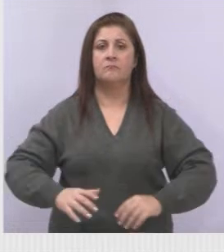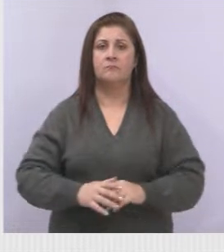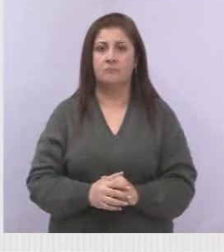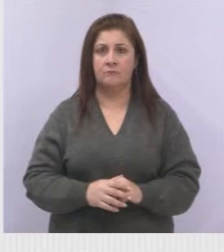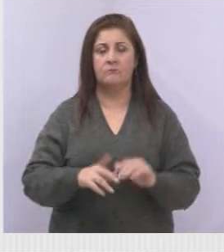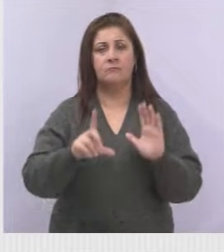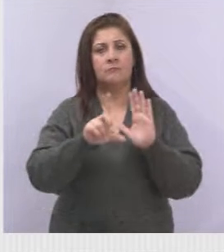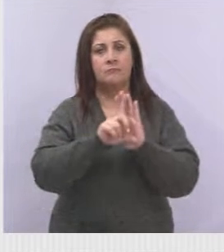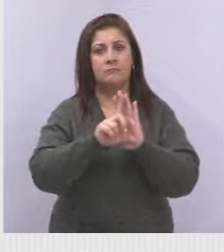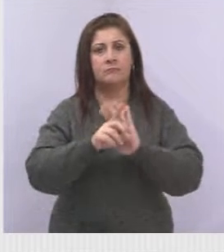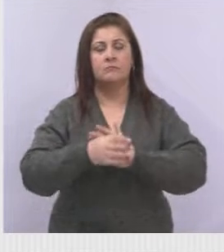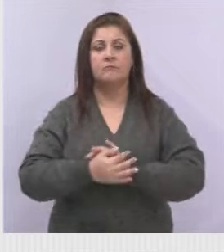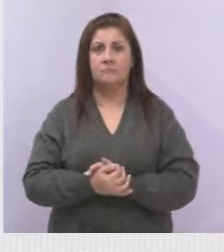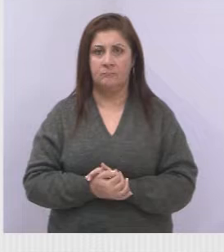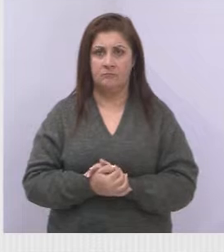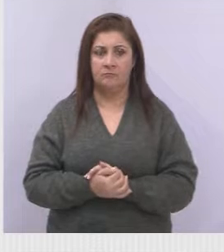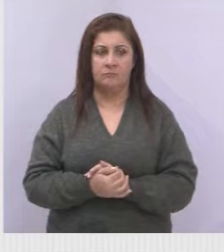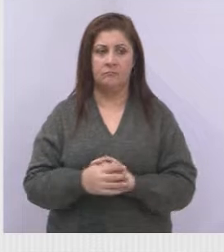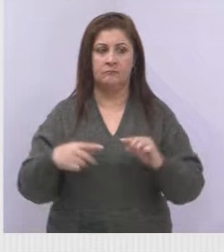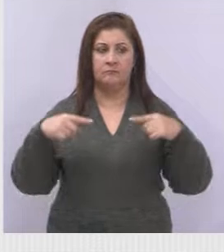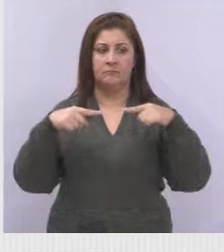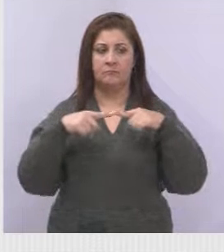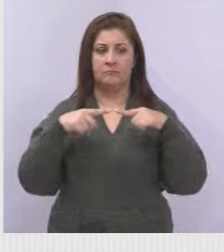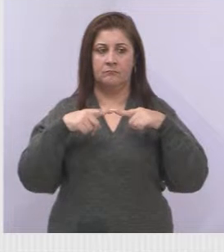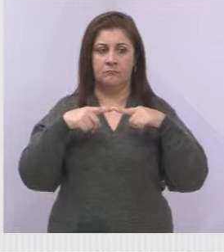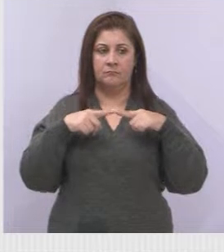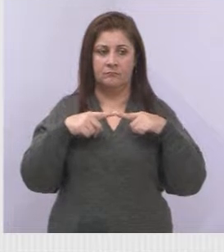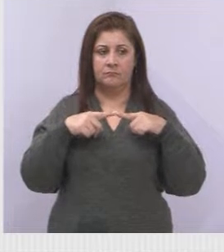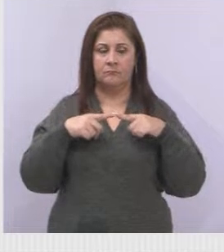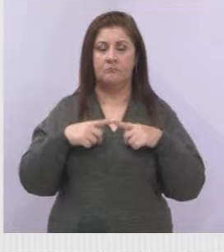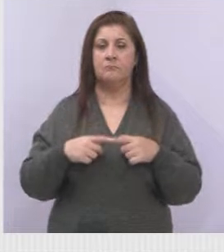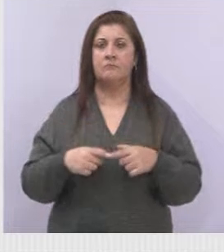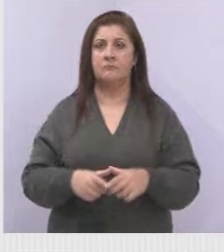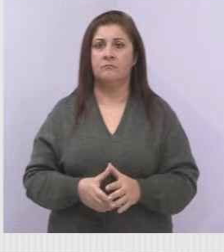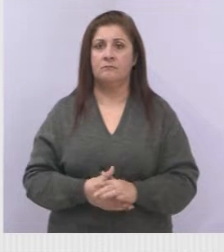de lei, que beneficia